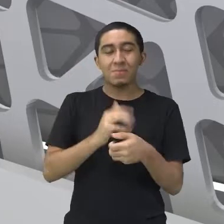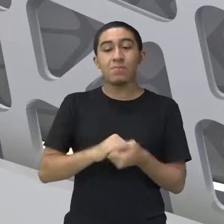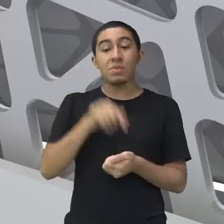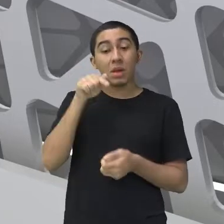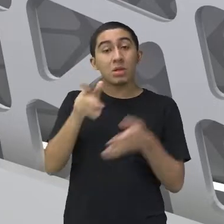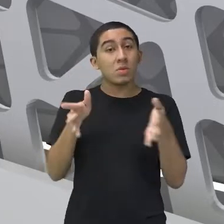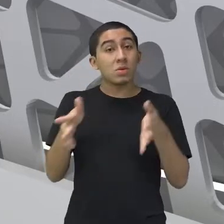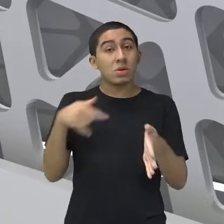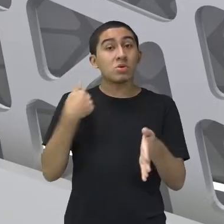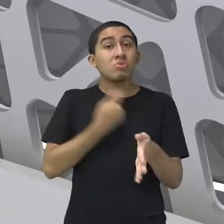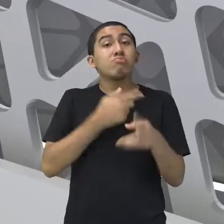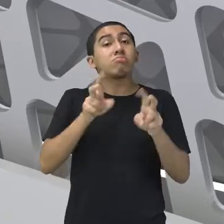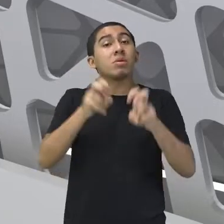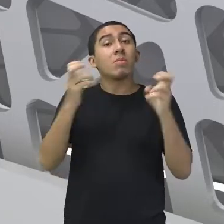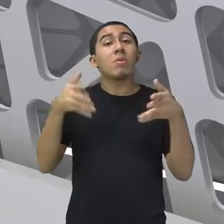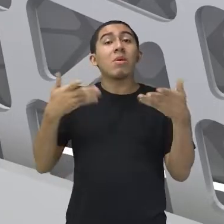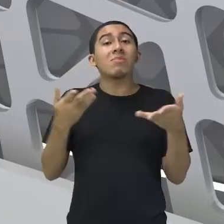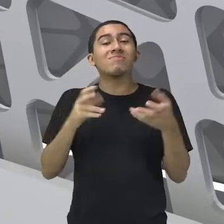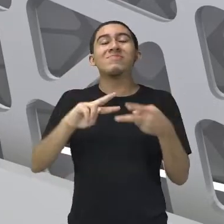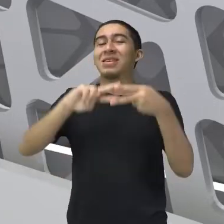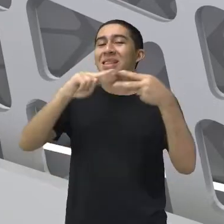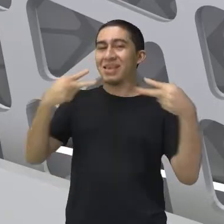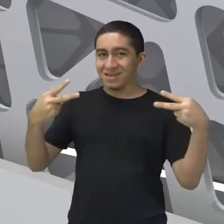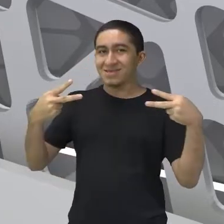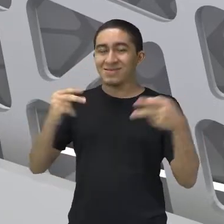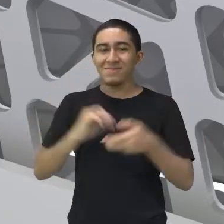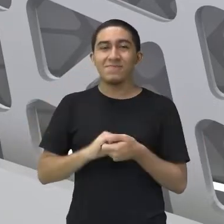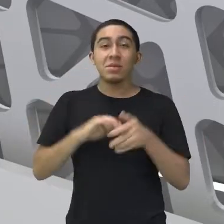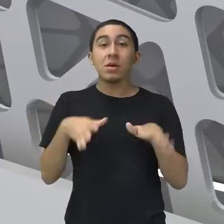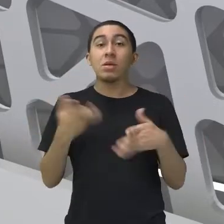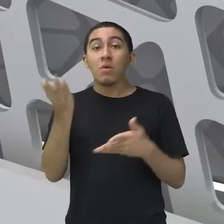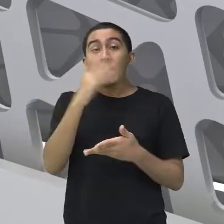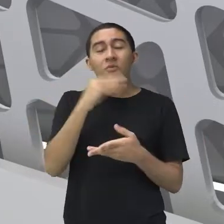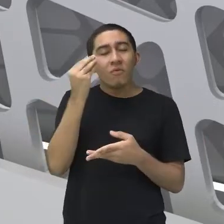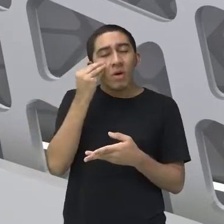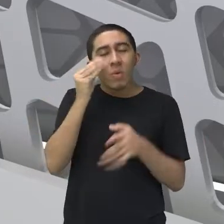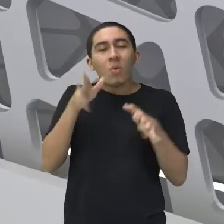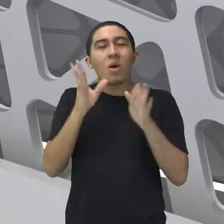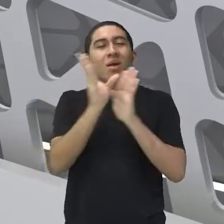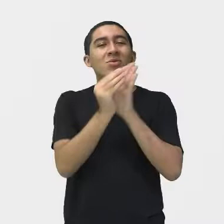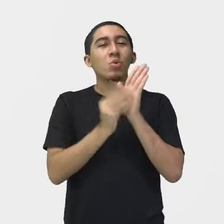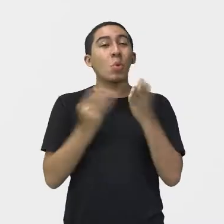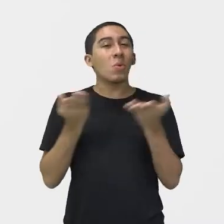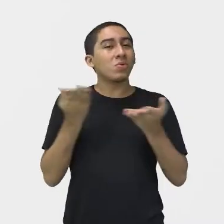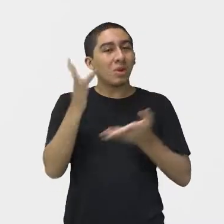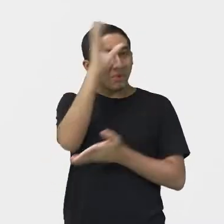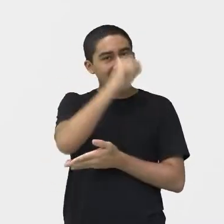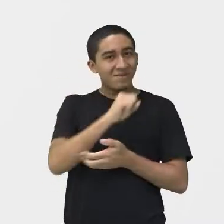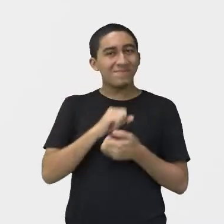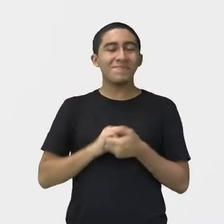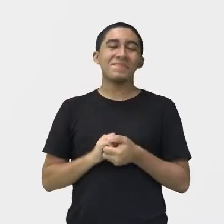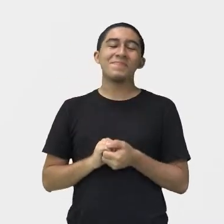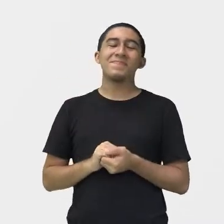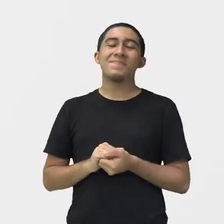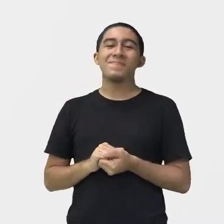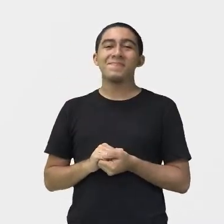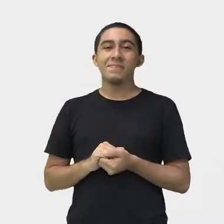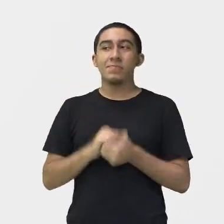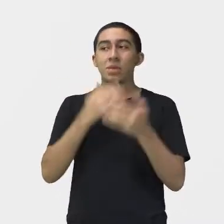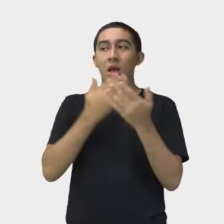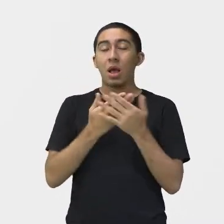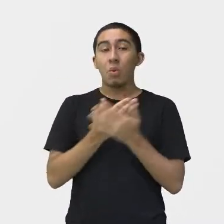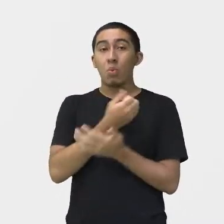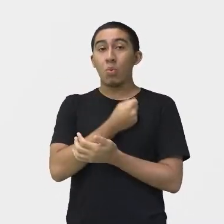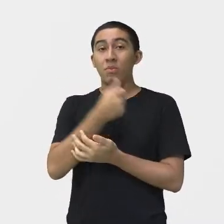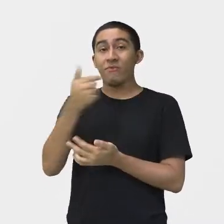unidade, nós estamos falando de genética, então vamos ver qual vai ser o conteúdo da aula de hoje? Na aula de